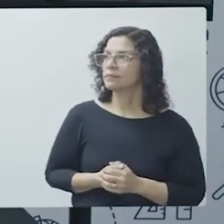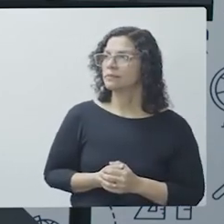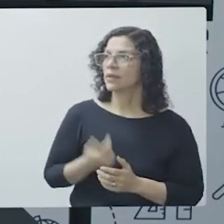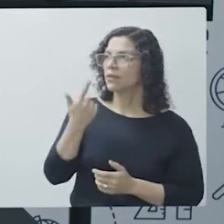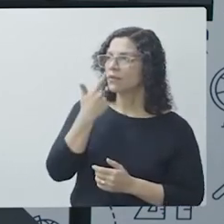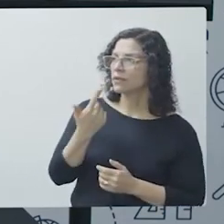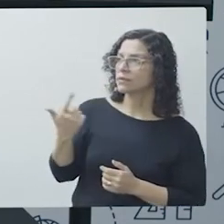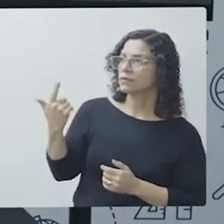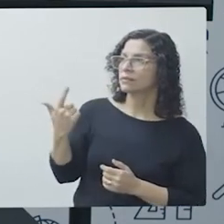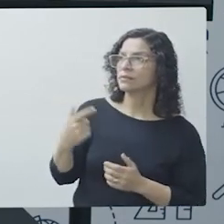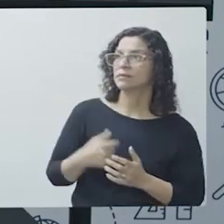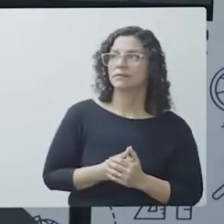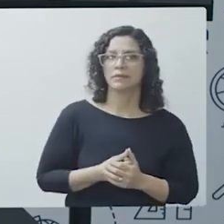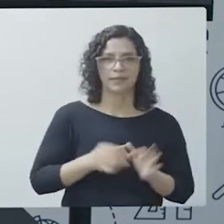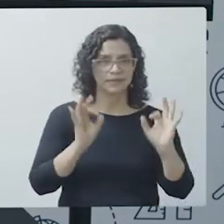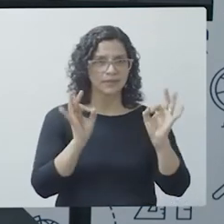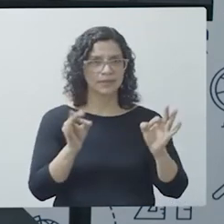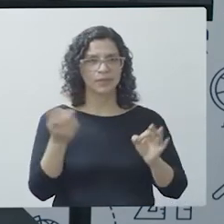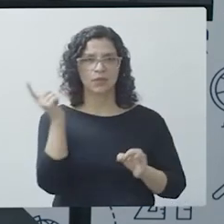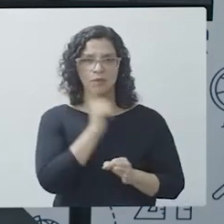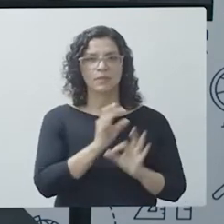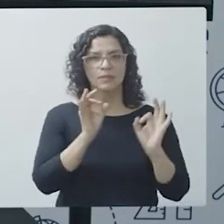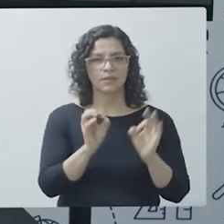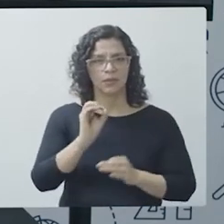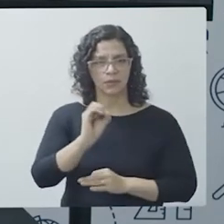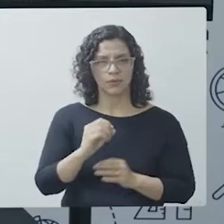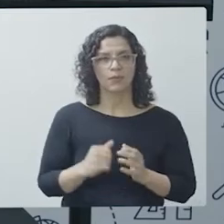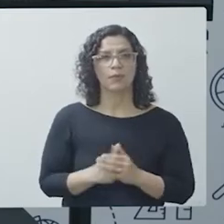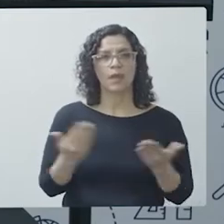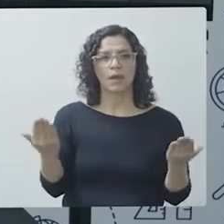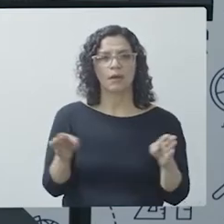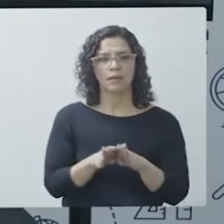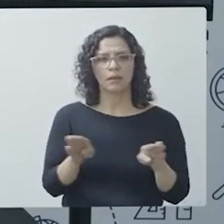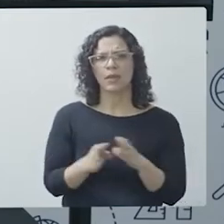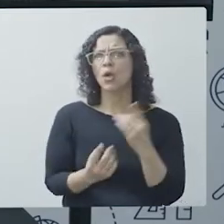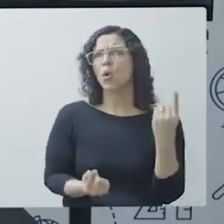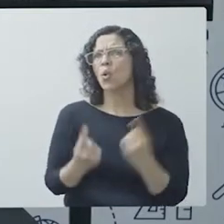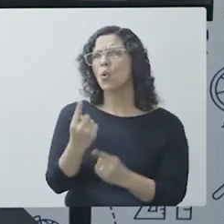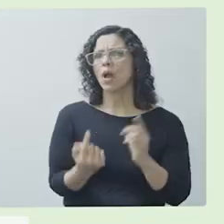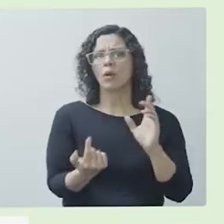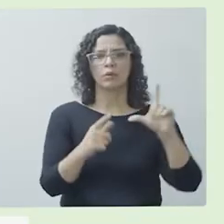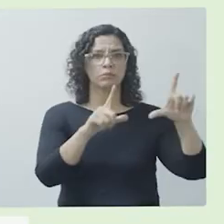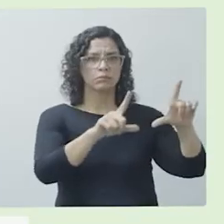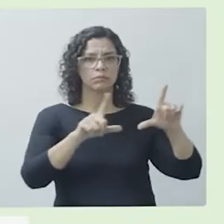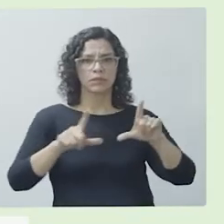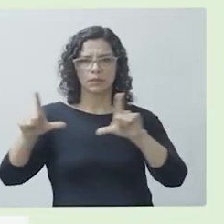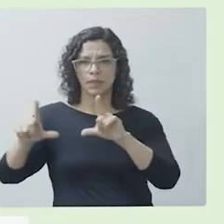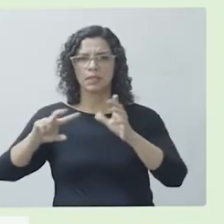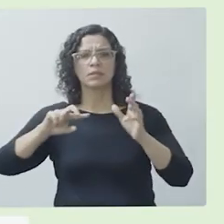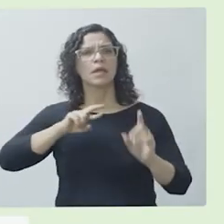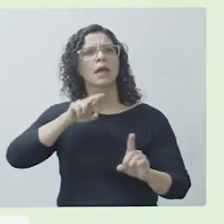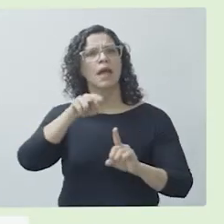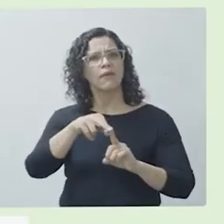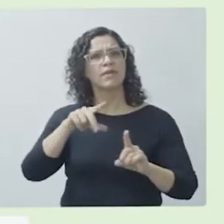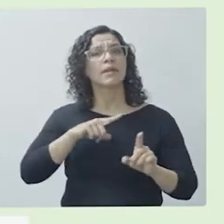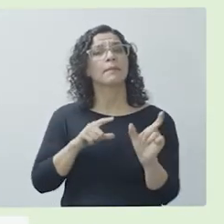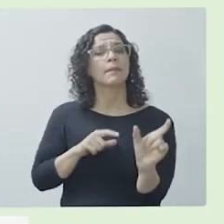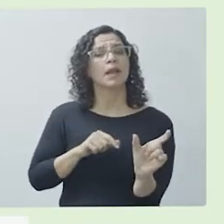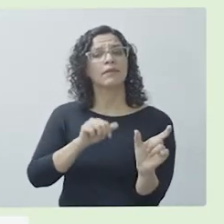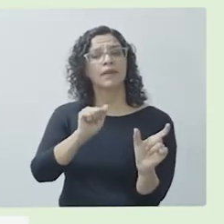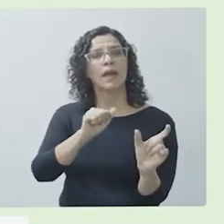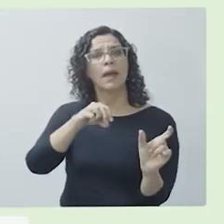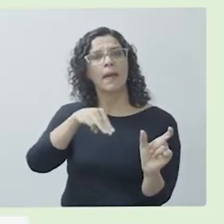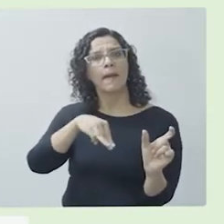na tela. Muito bem, acertamos. Qual imagem se refere à